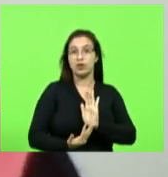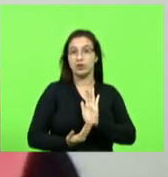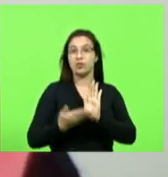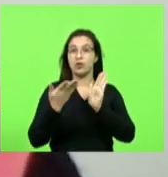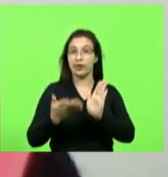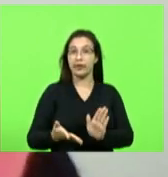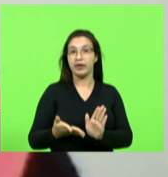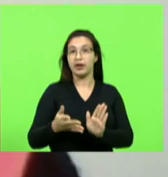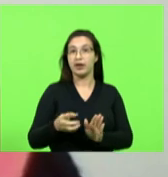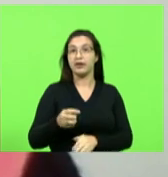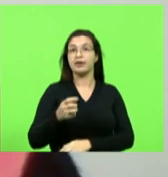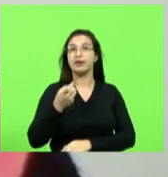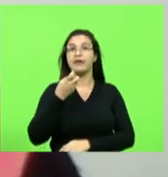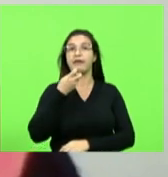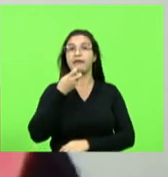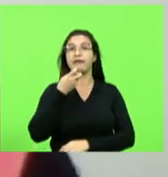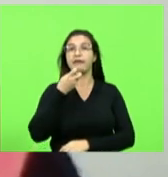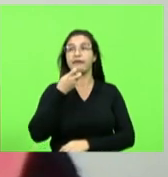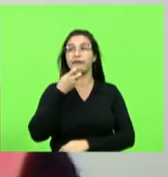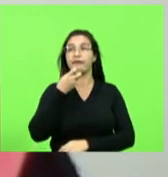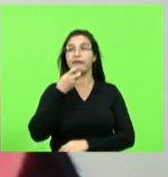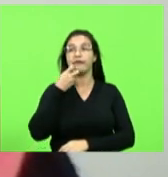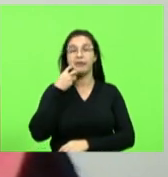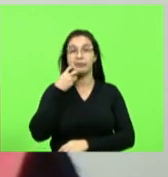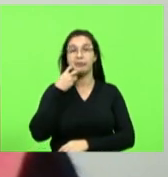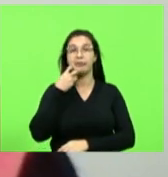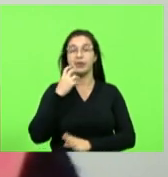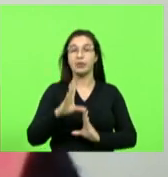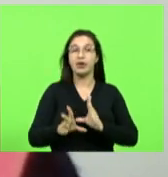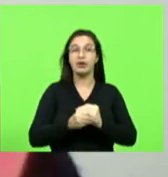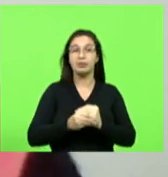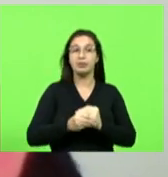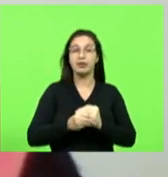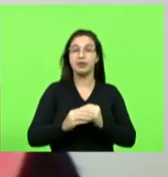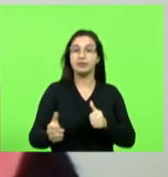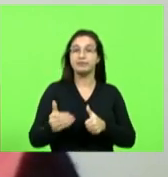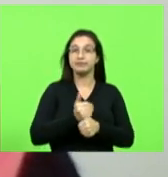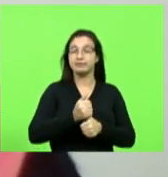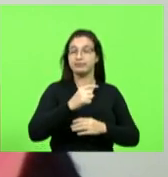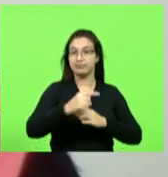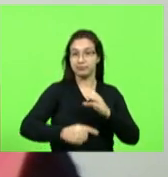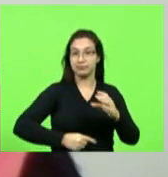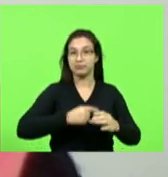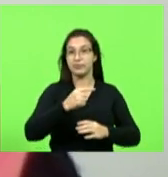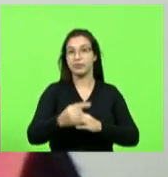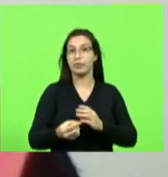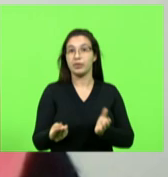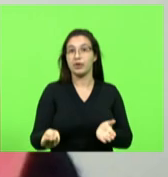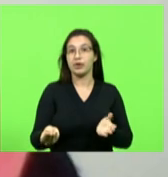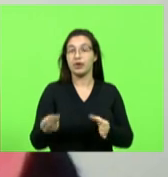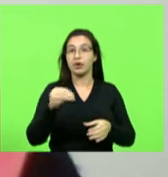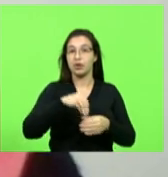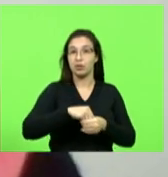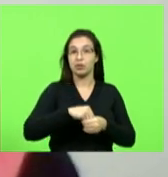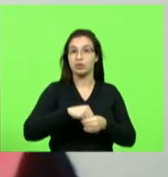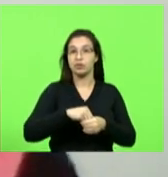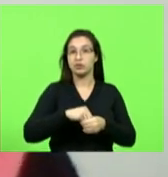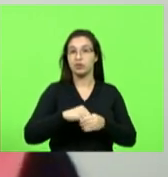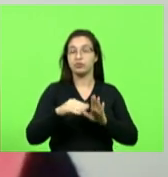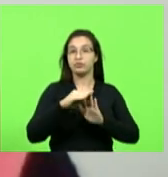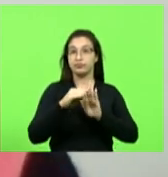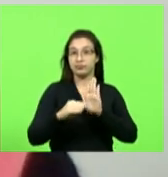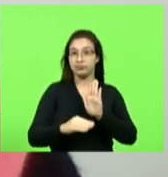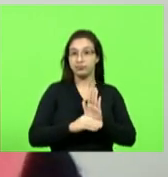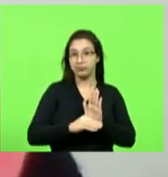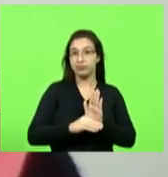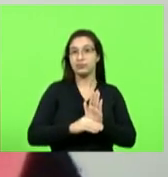Vampiro, aprovado por unanimidade com emenda substitutiva global, com a inclusão do texto da Lei